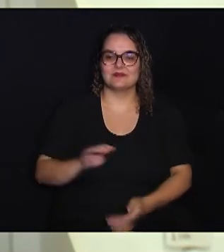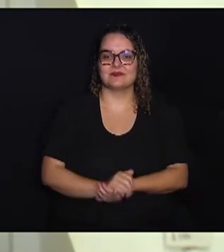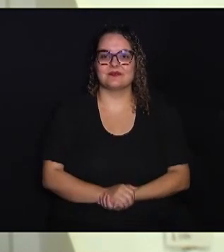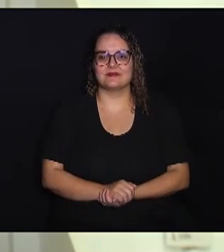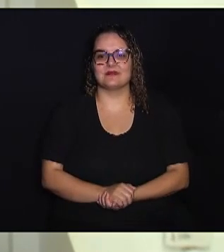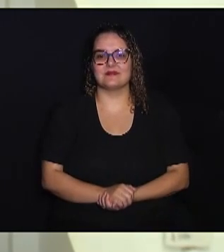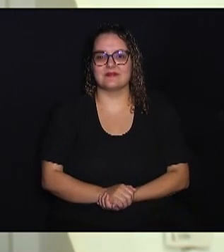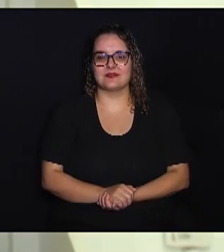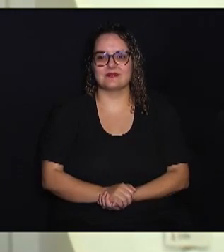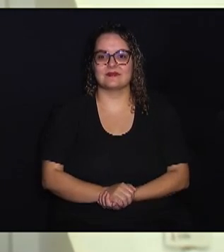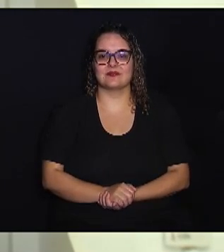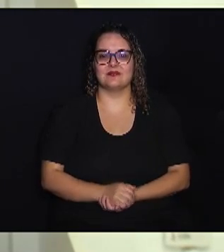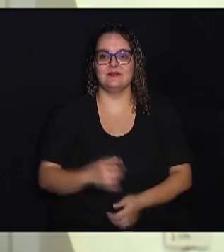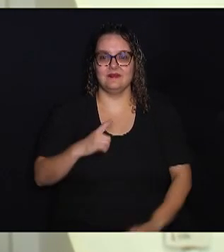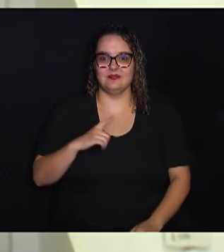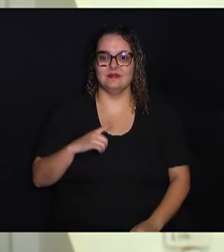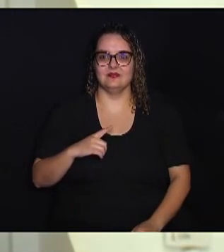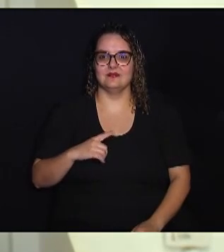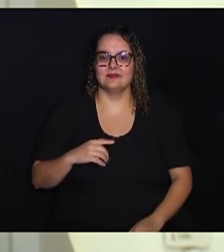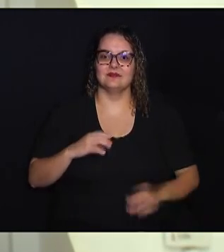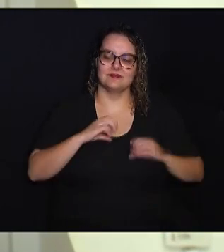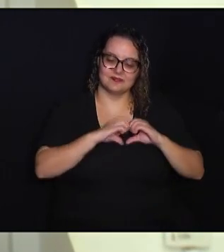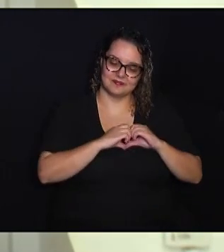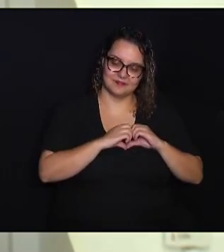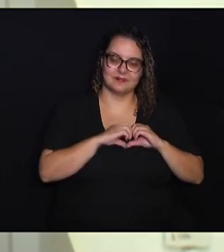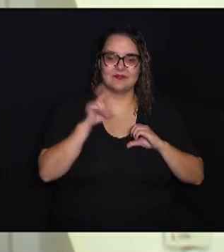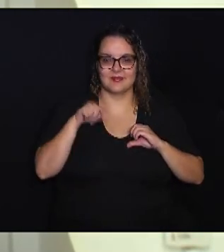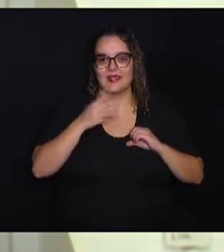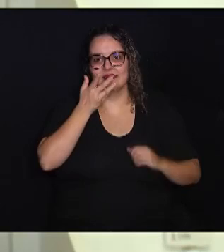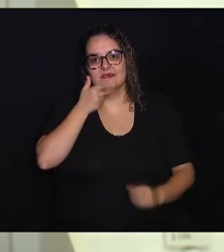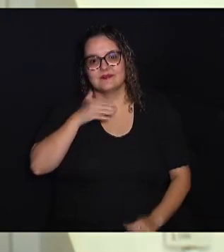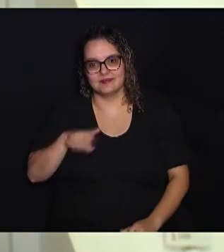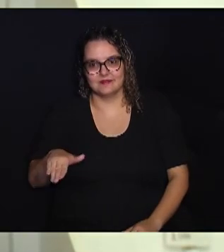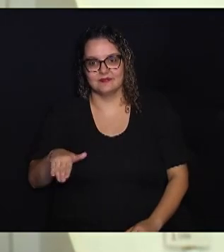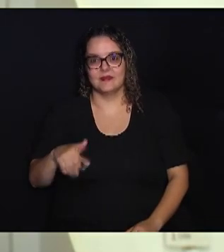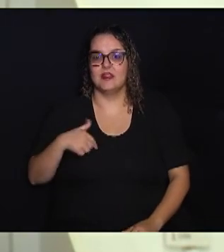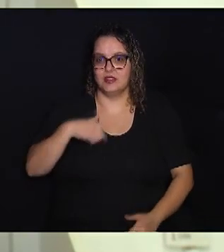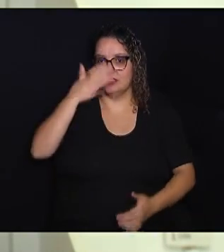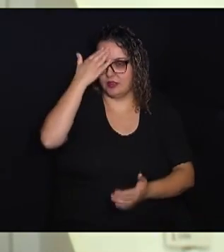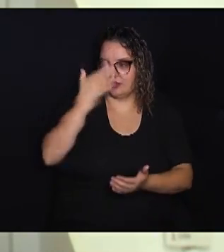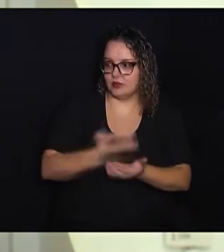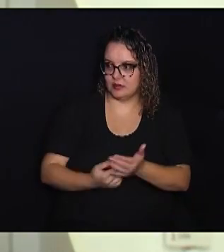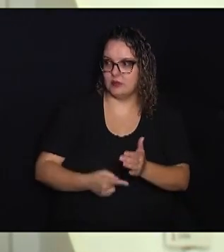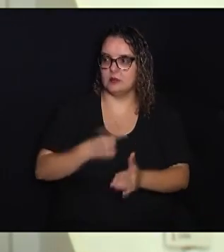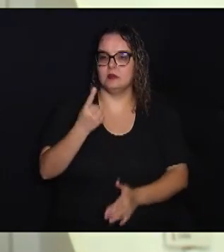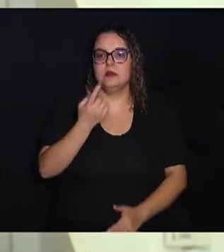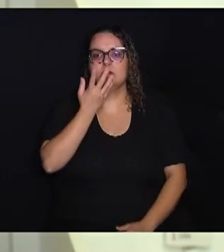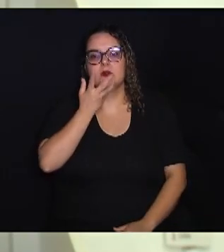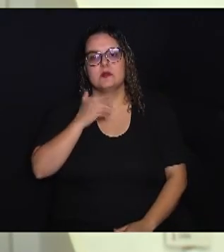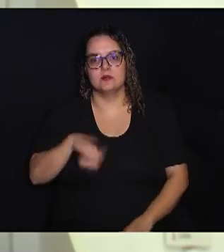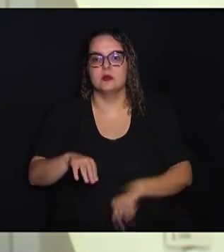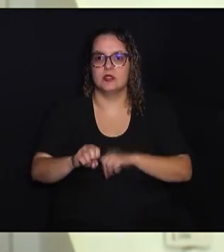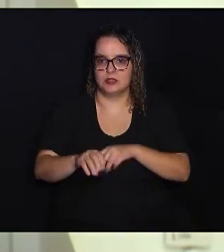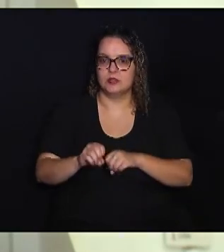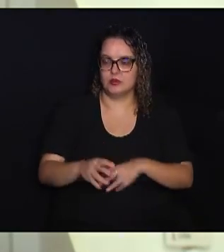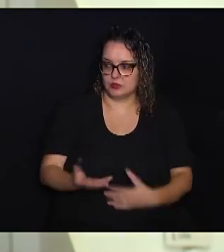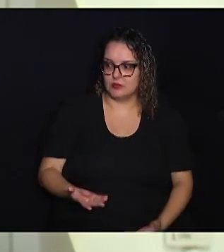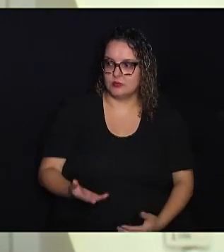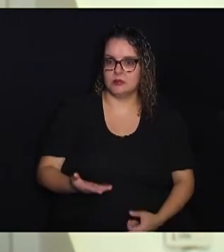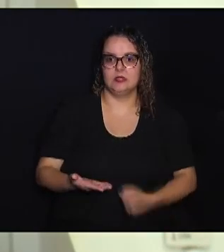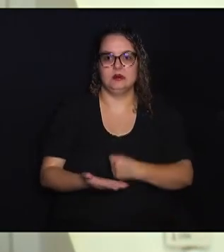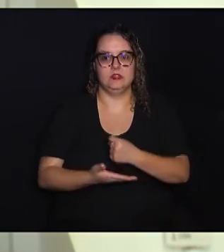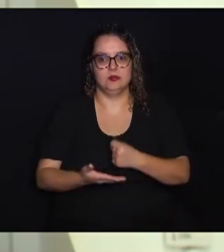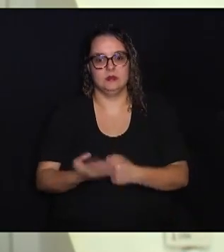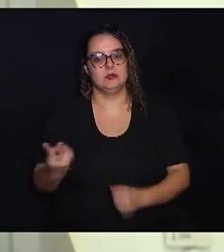meu lugar, que tem um lugar cativo no meu coração. Eu acredito na primeira infância, nessa educação desses princípios,